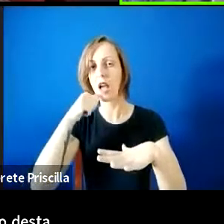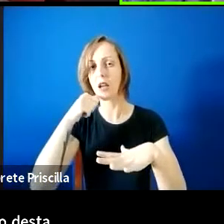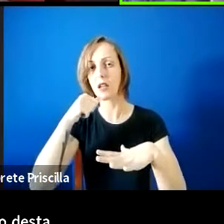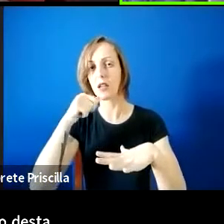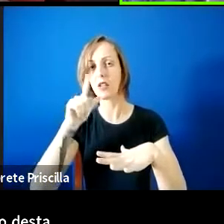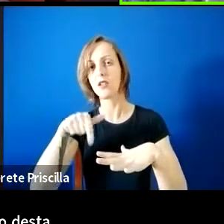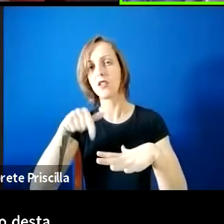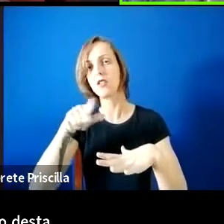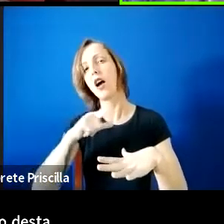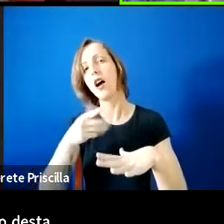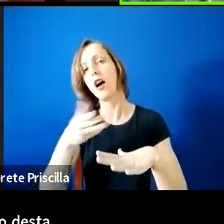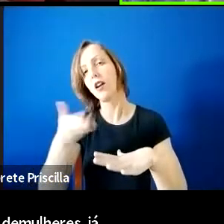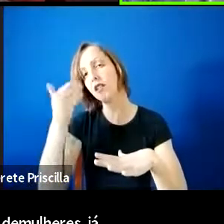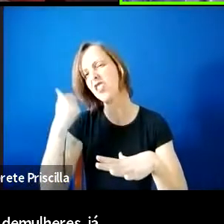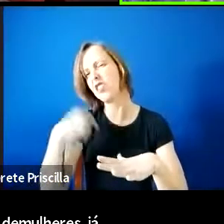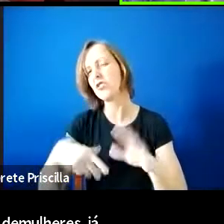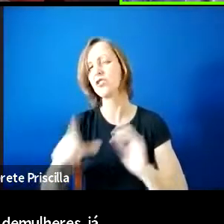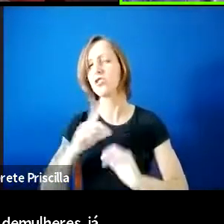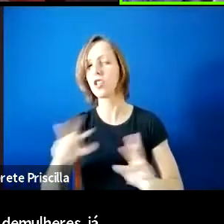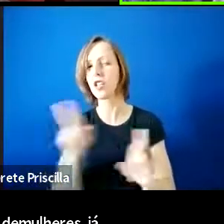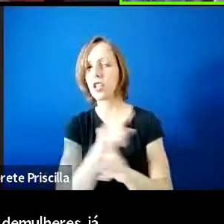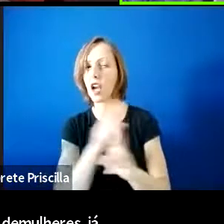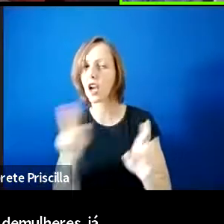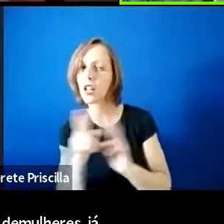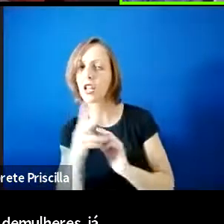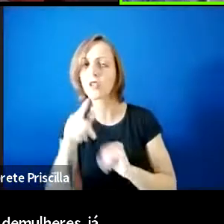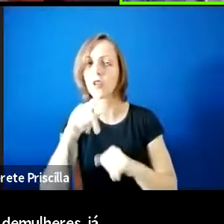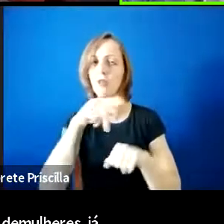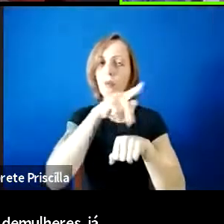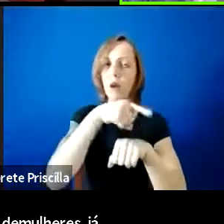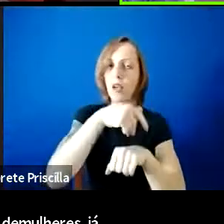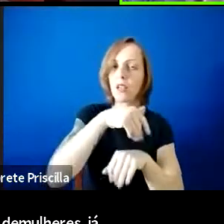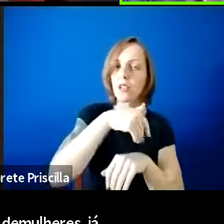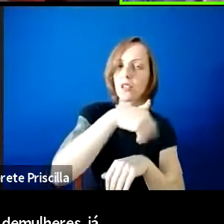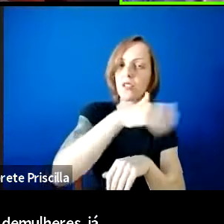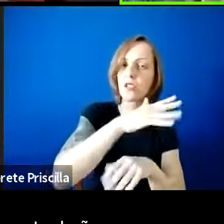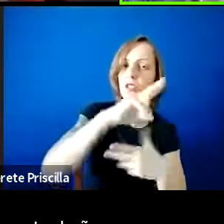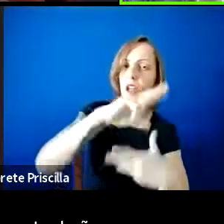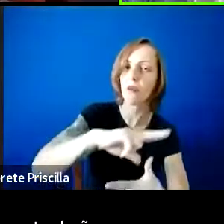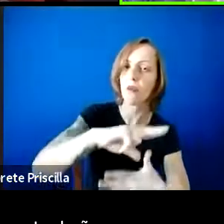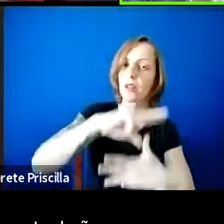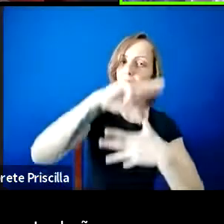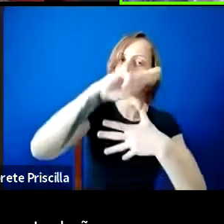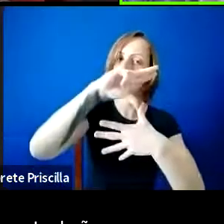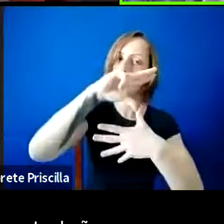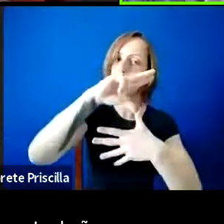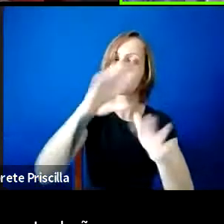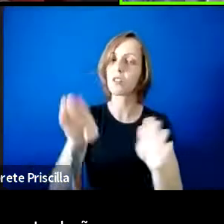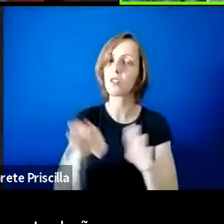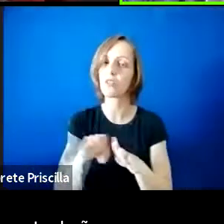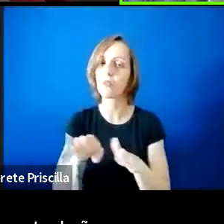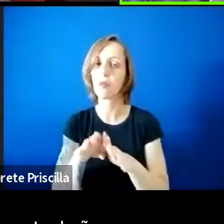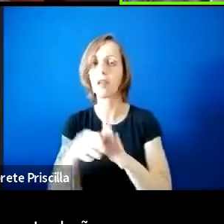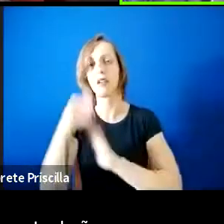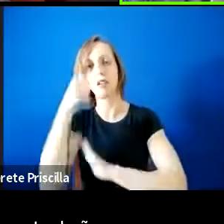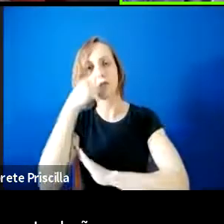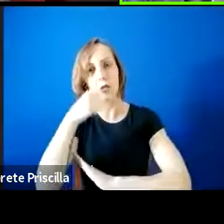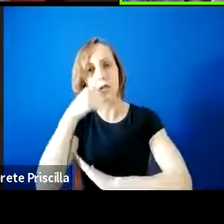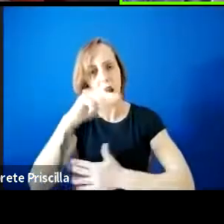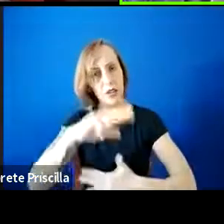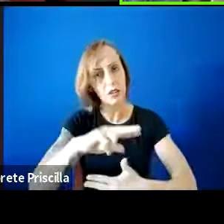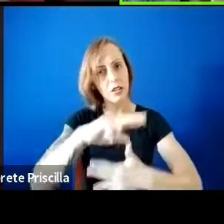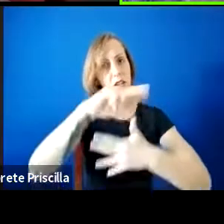estabelecendo relações com países da América Latina, com as mulheres, e sendo,